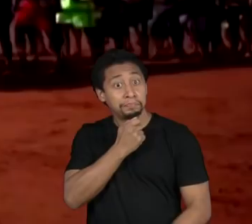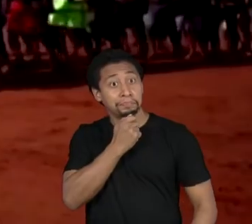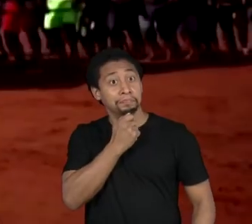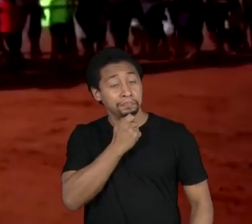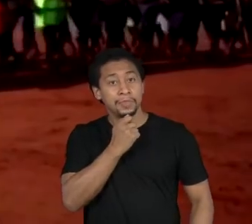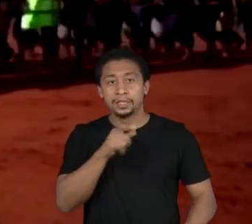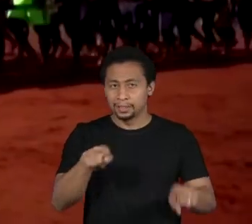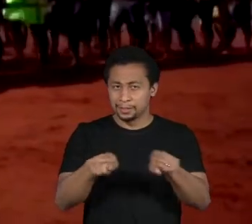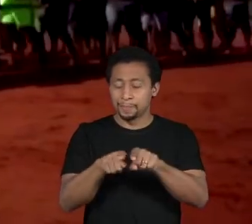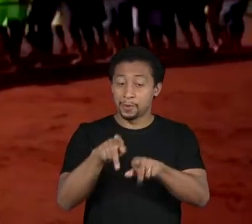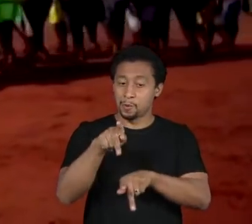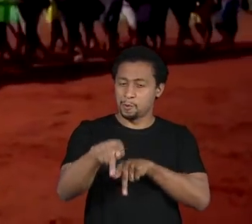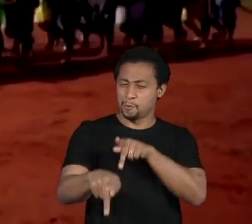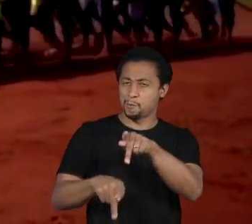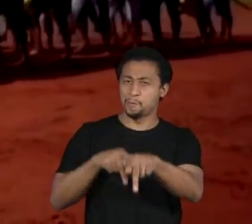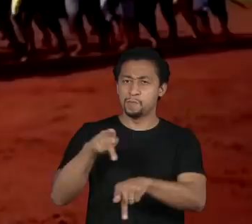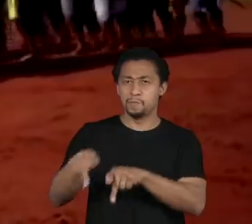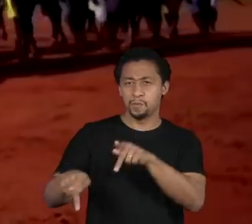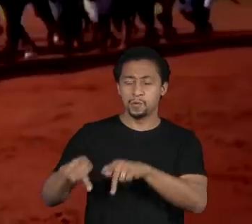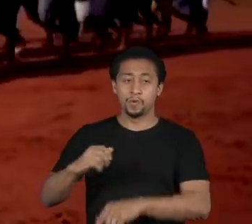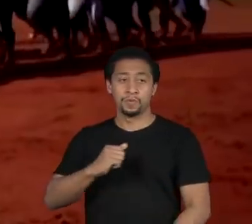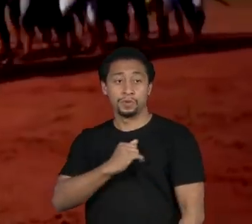E do povo Yanomami.